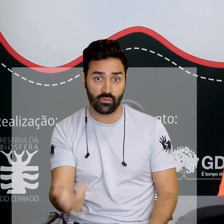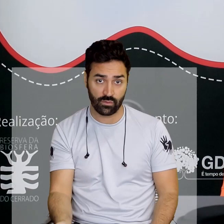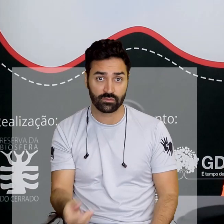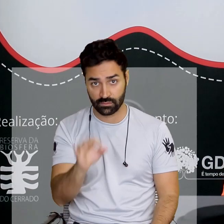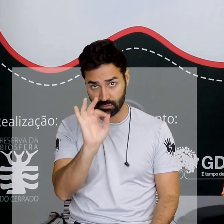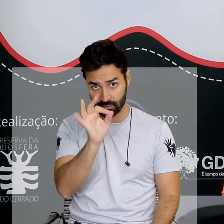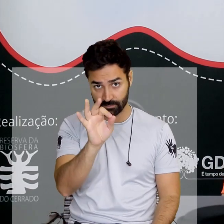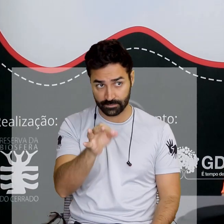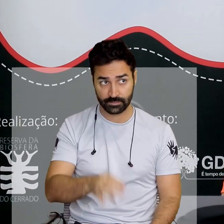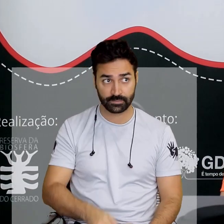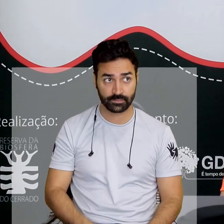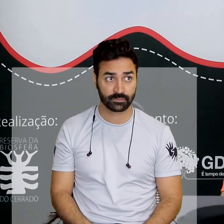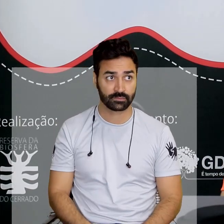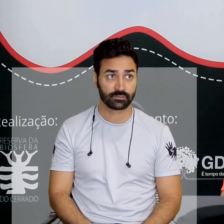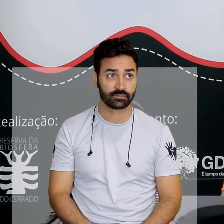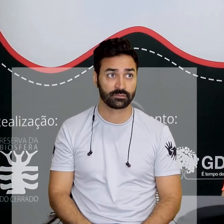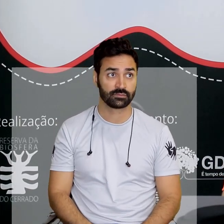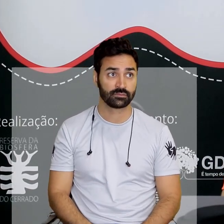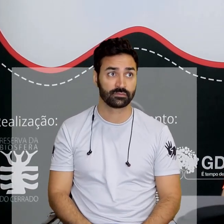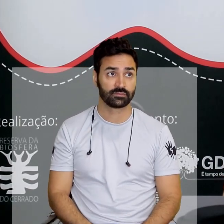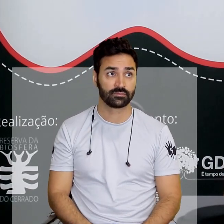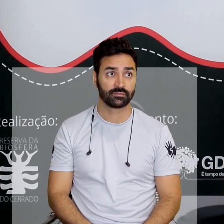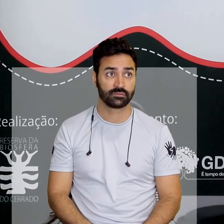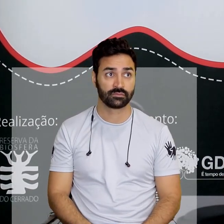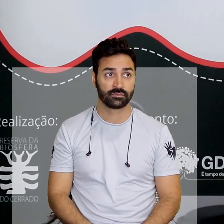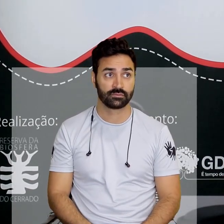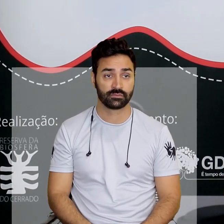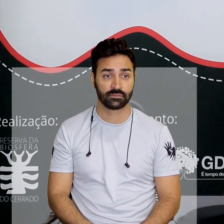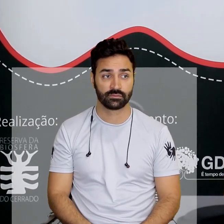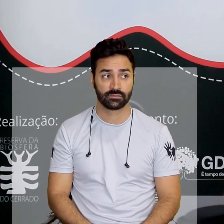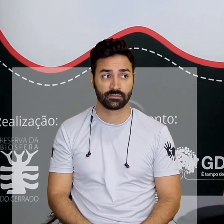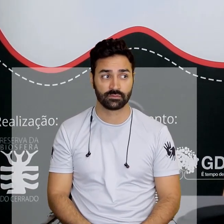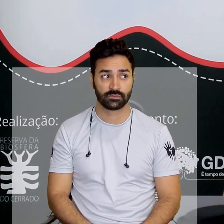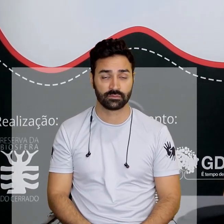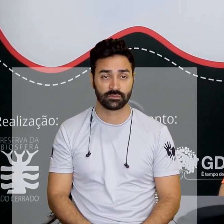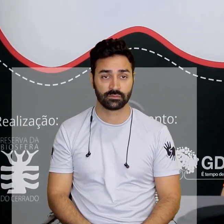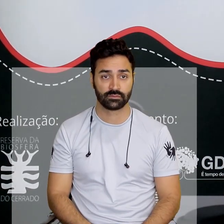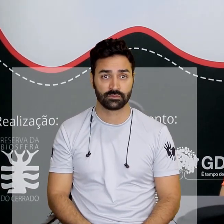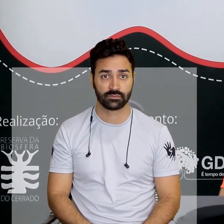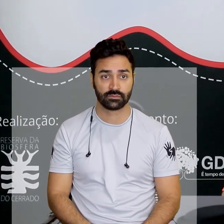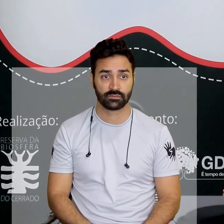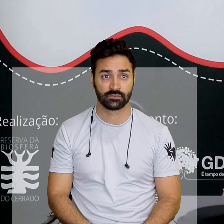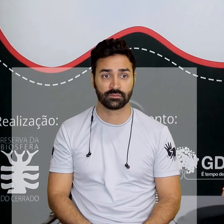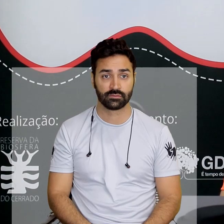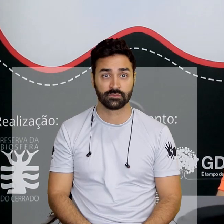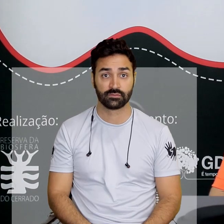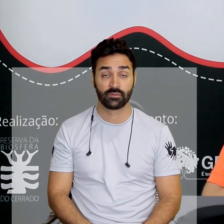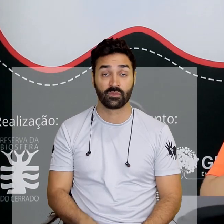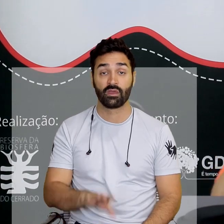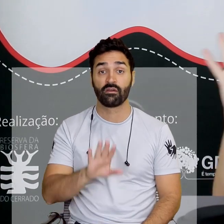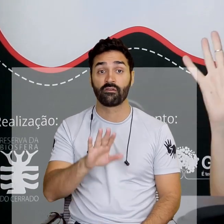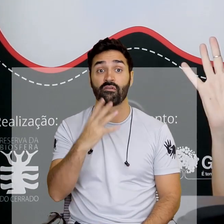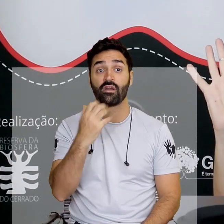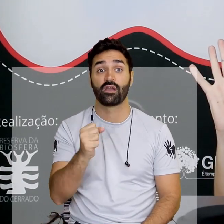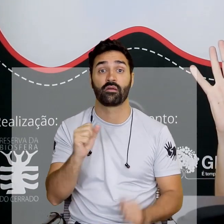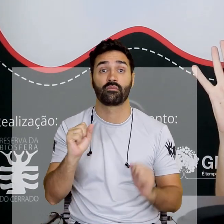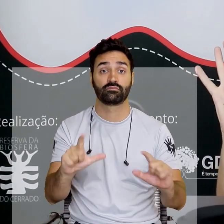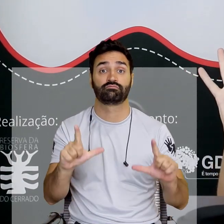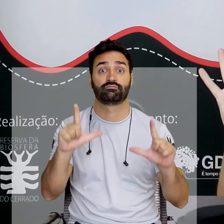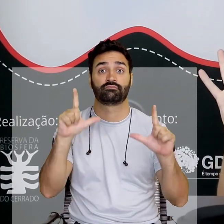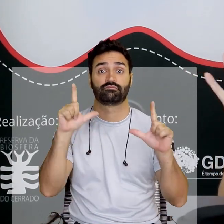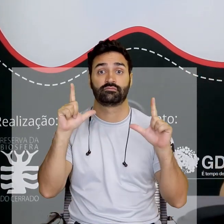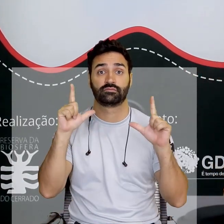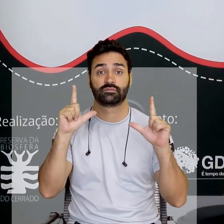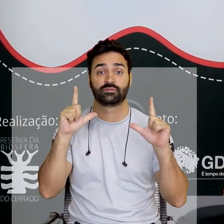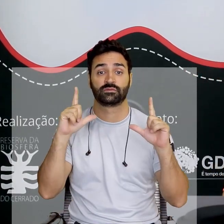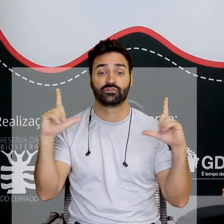Ok? E aí nós temos também o quê? Antes de passar para os próximos sinais, queria pedir para todo mundo abrir as câmeras para a gente